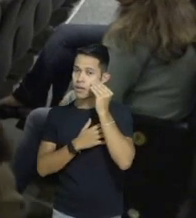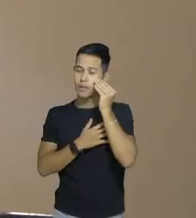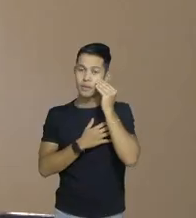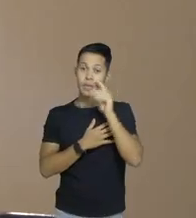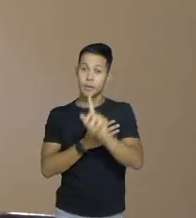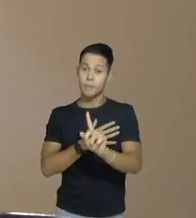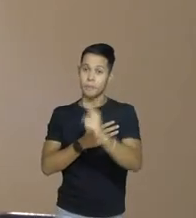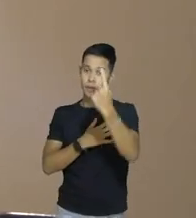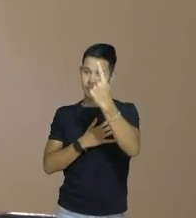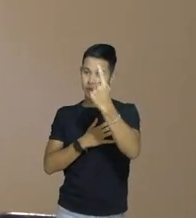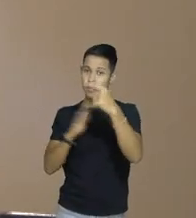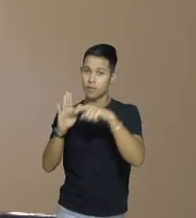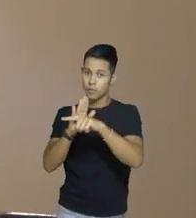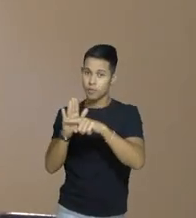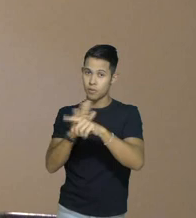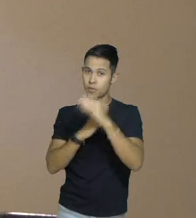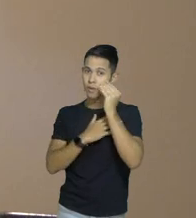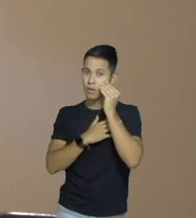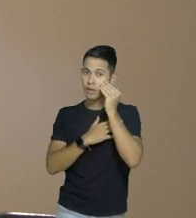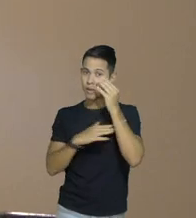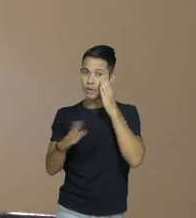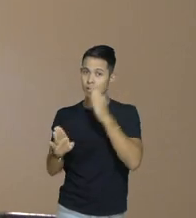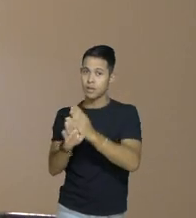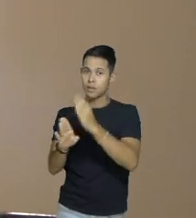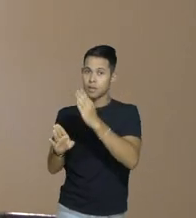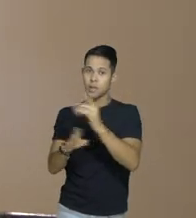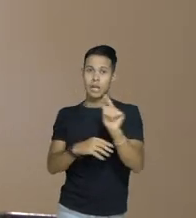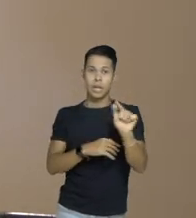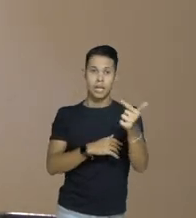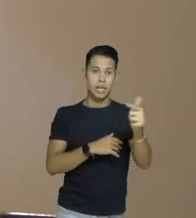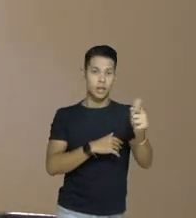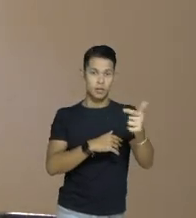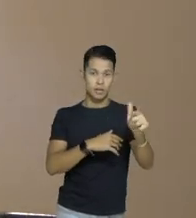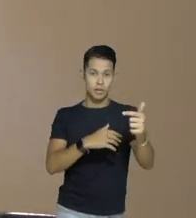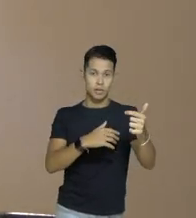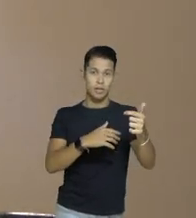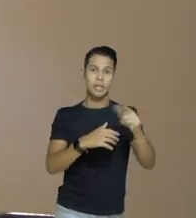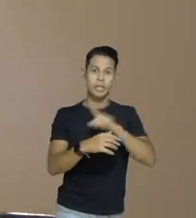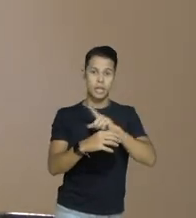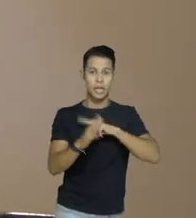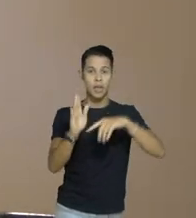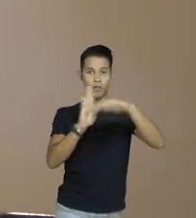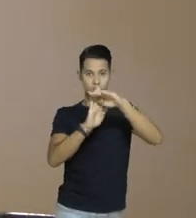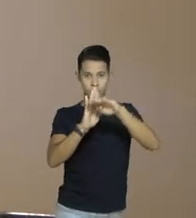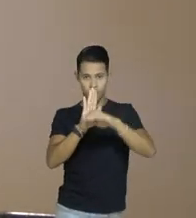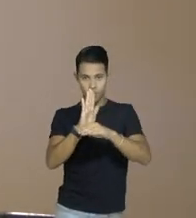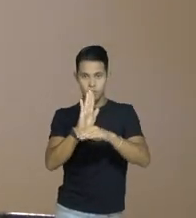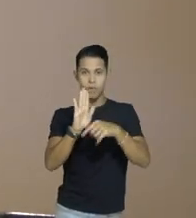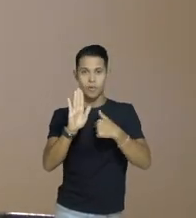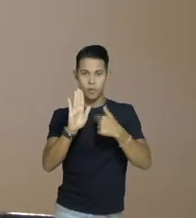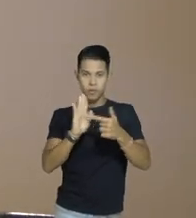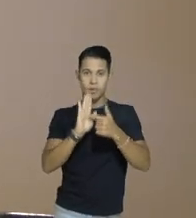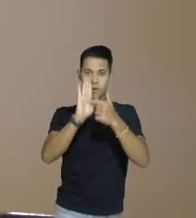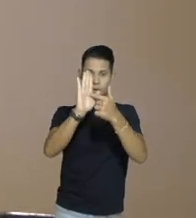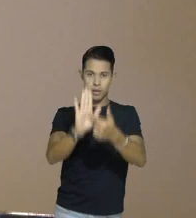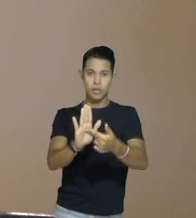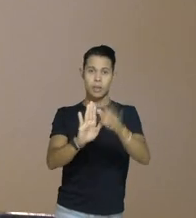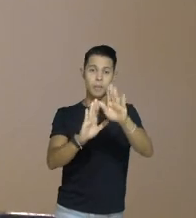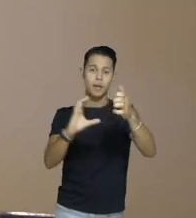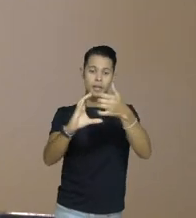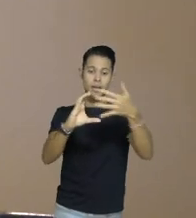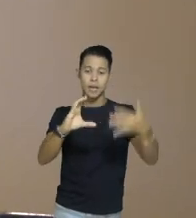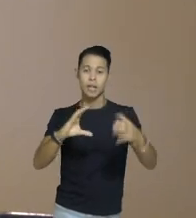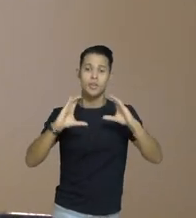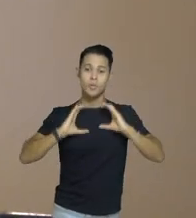teste. Entendeu? Uhum. Não tem uma avaliação... Tem os protocolos de triagem, que eu citei, uhum. mas é característica de